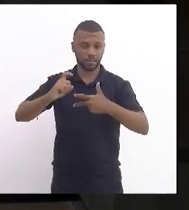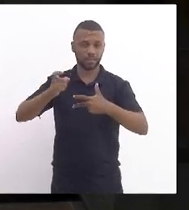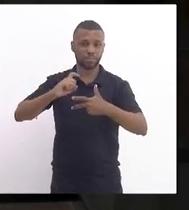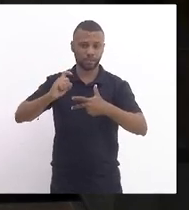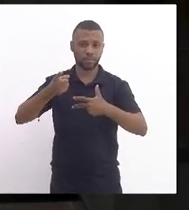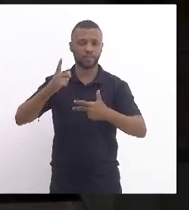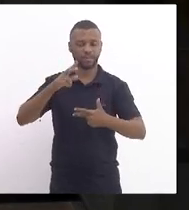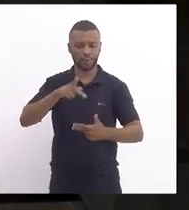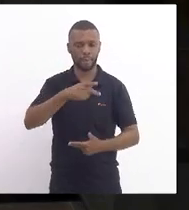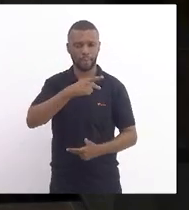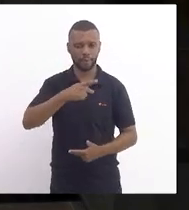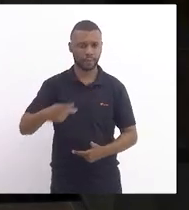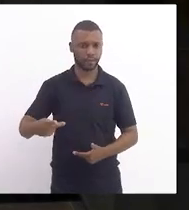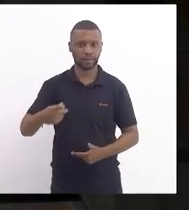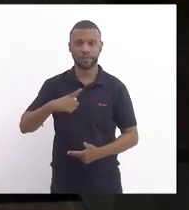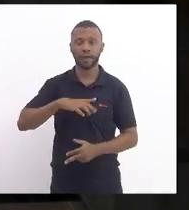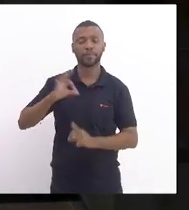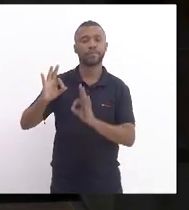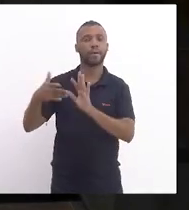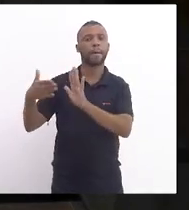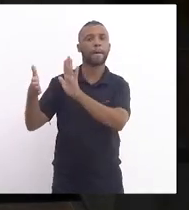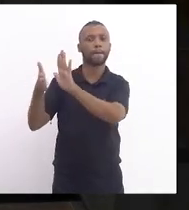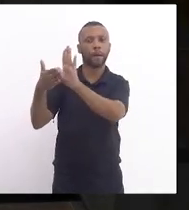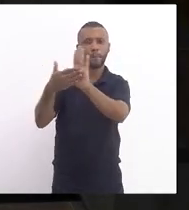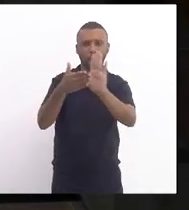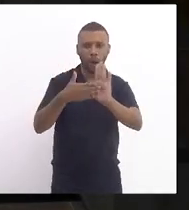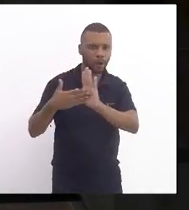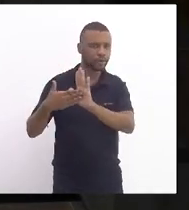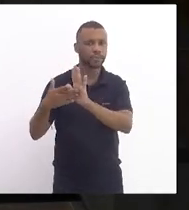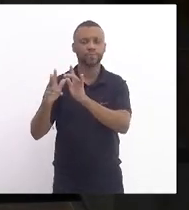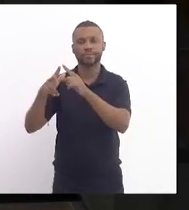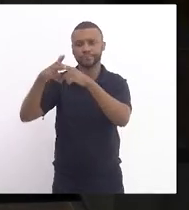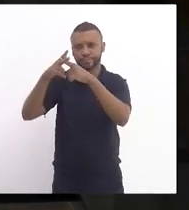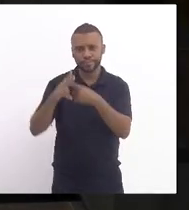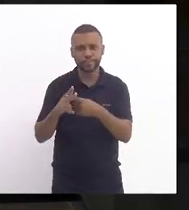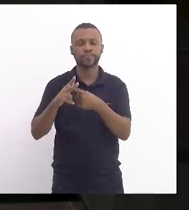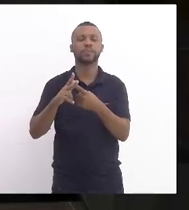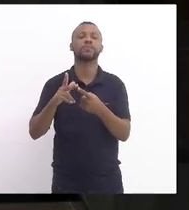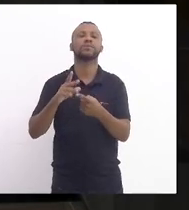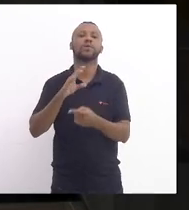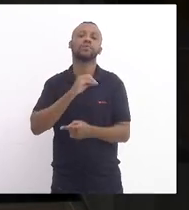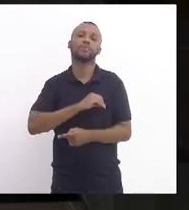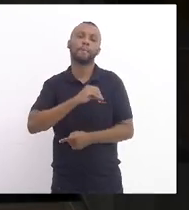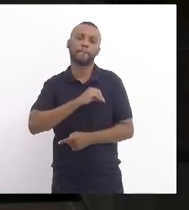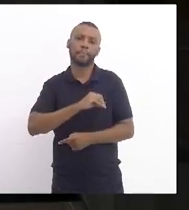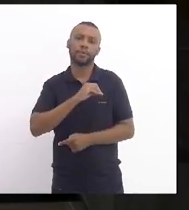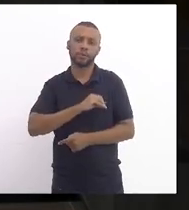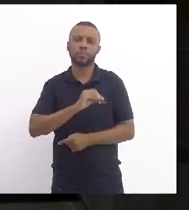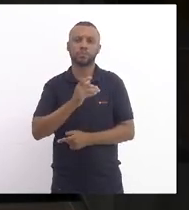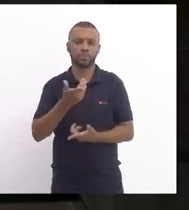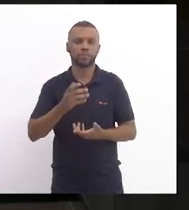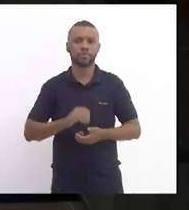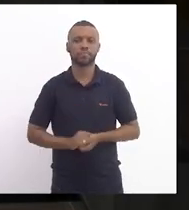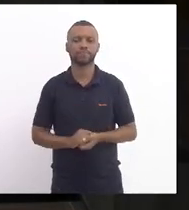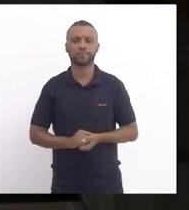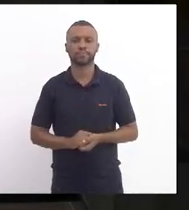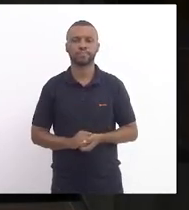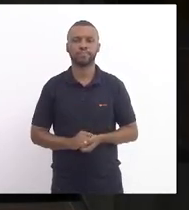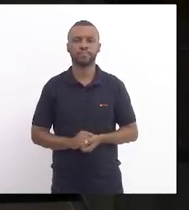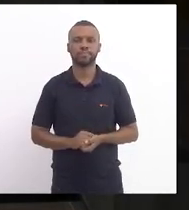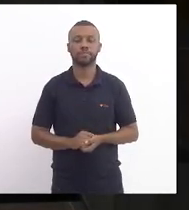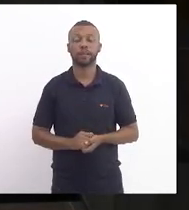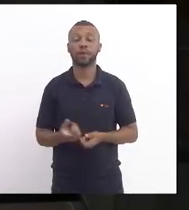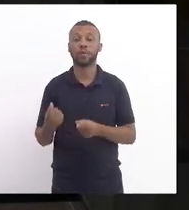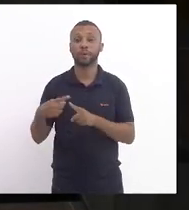uma proposta de reajuste do piso salarial e o que é por